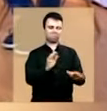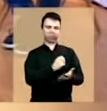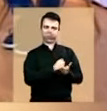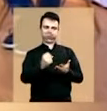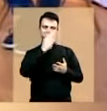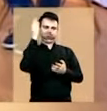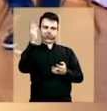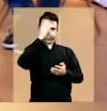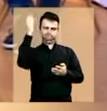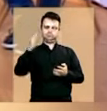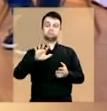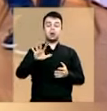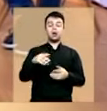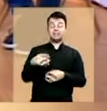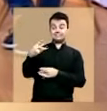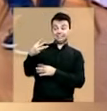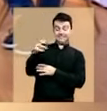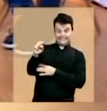como fazer.